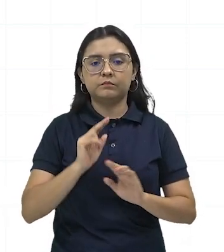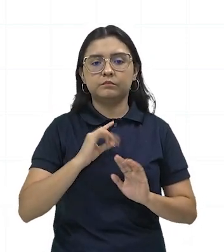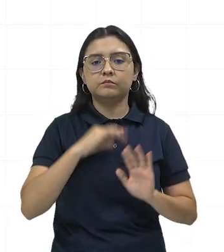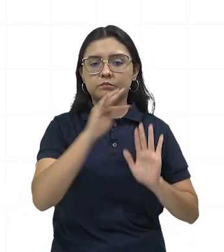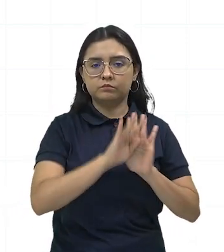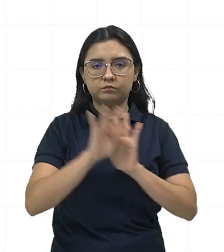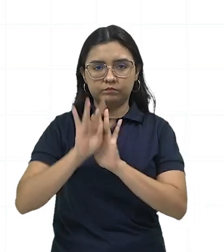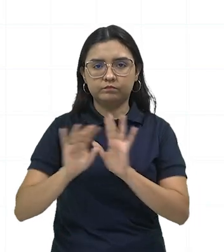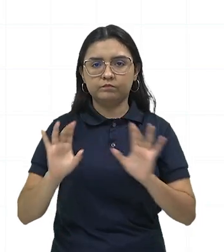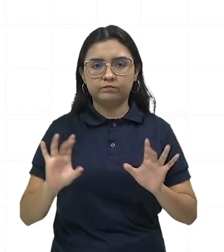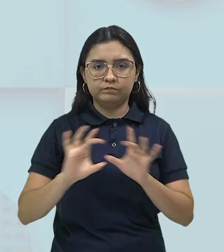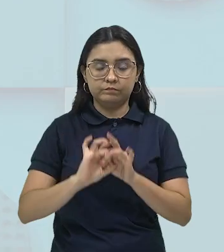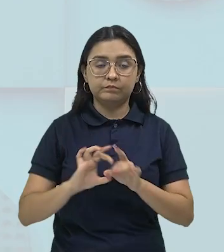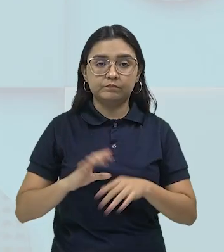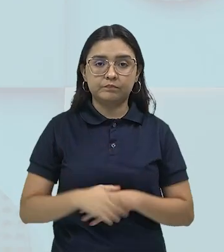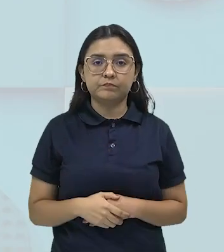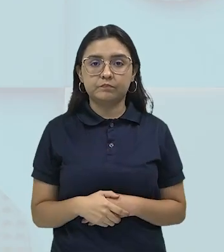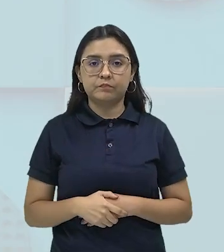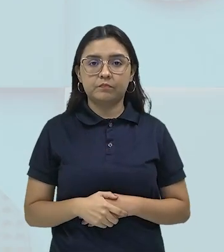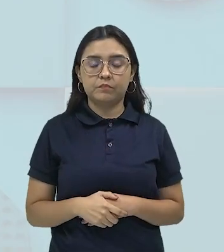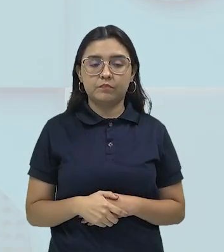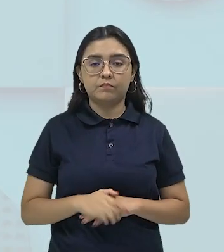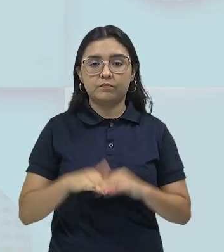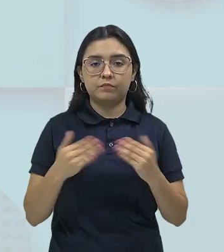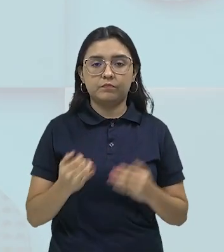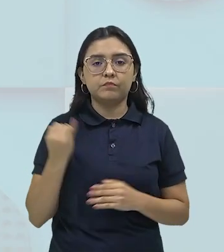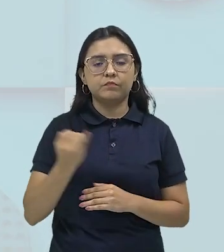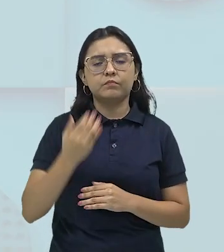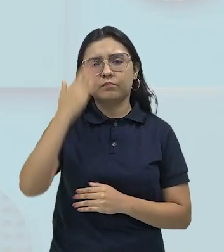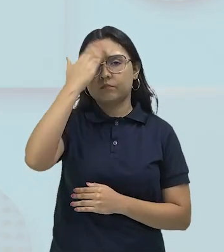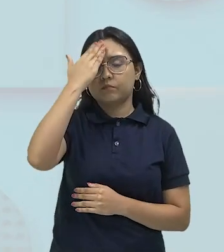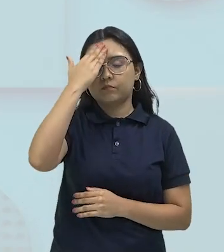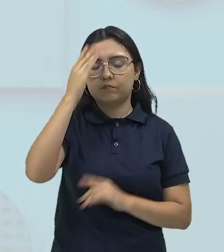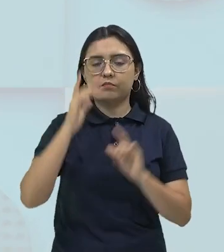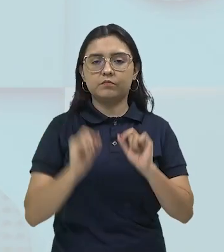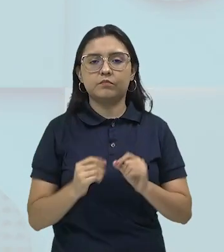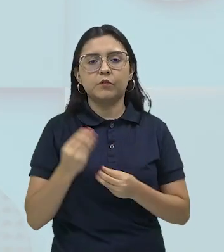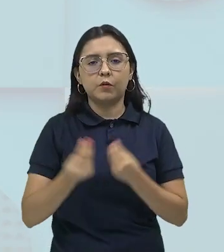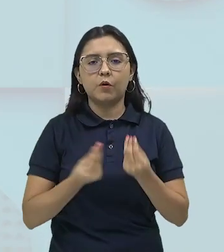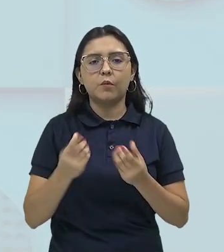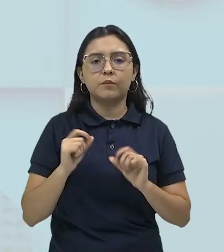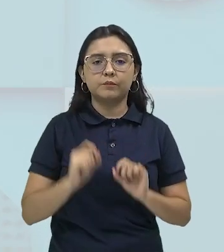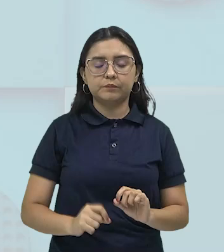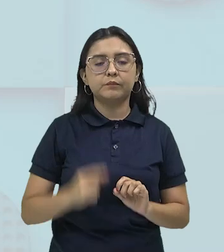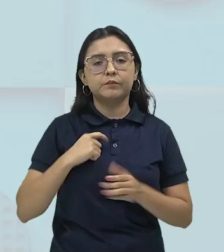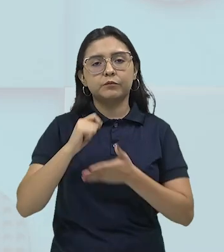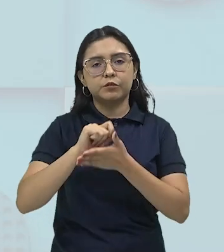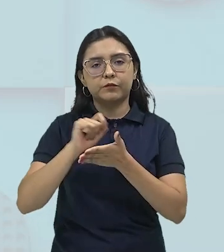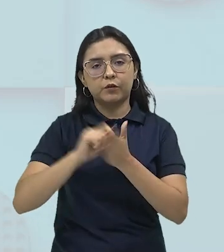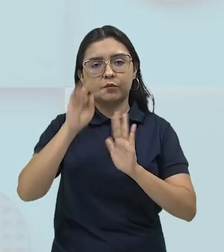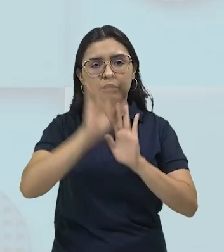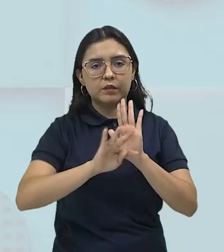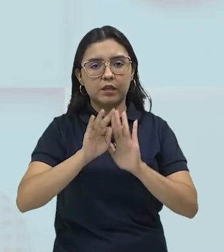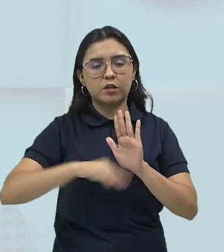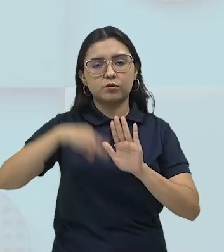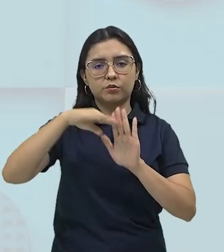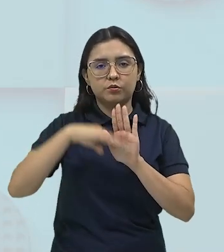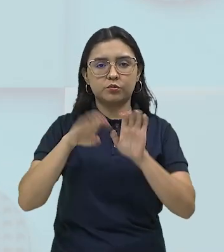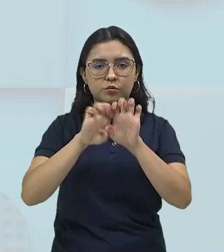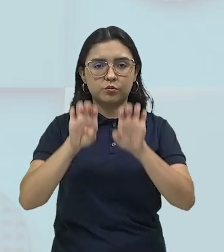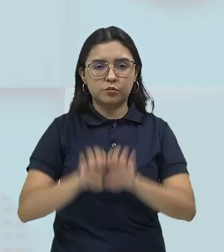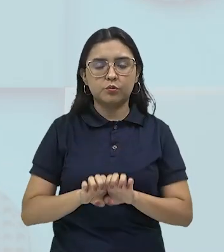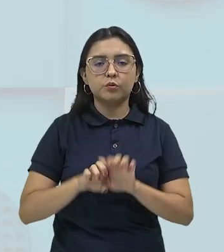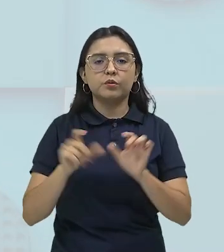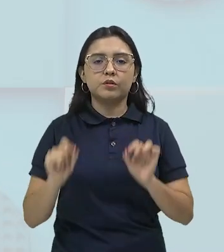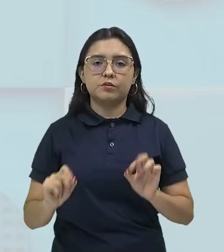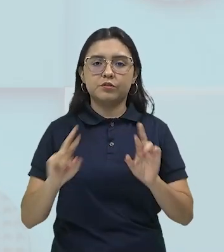as partes do texto. Então é importante a gente ter ciência de como procedemos ao escrever um texto e fazer essa relação